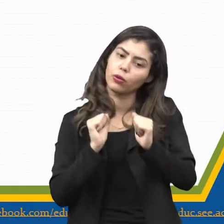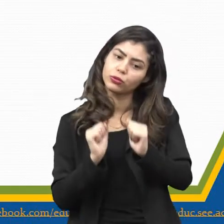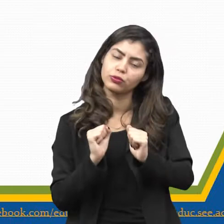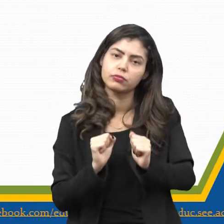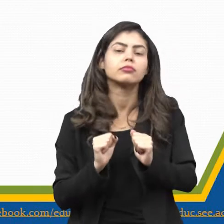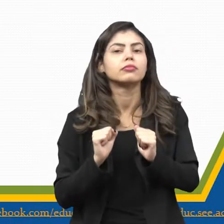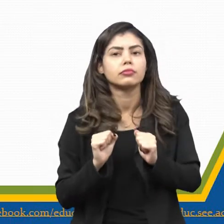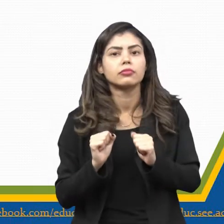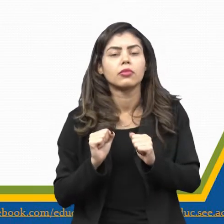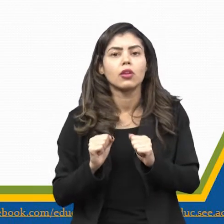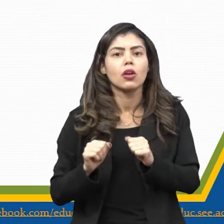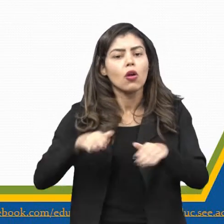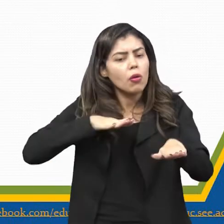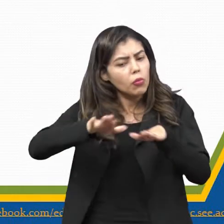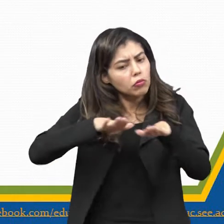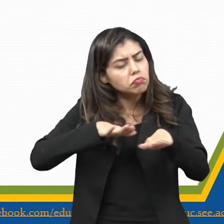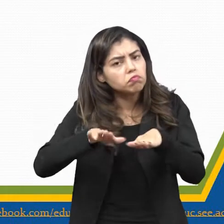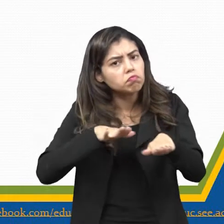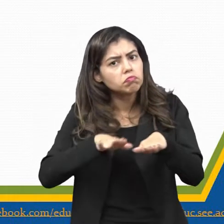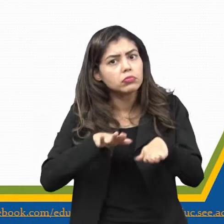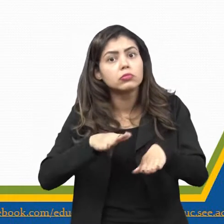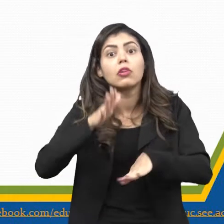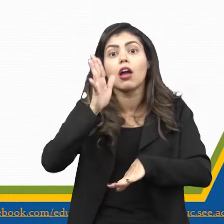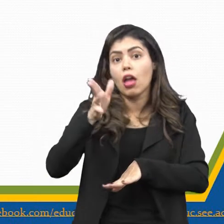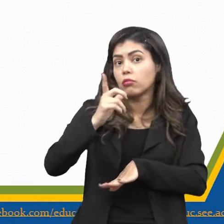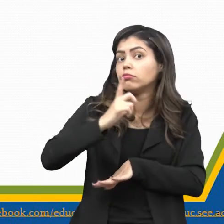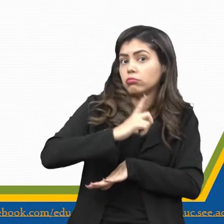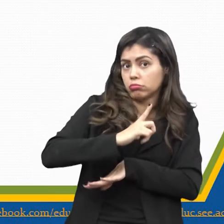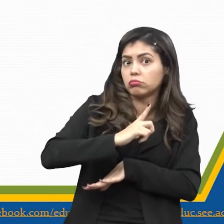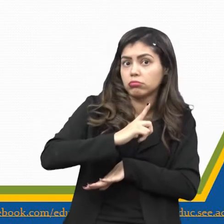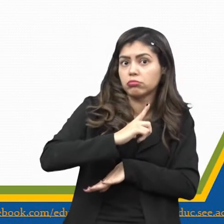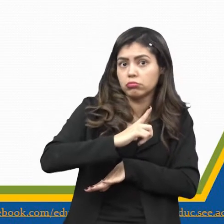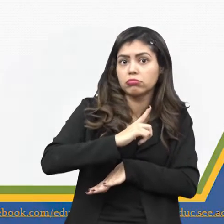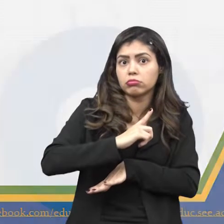ser um movimento que você tem